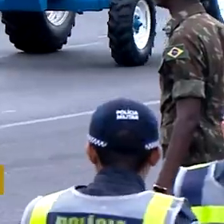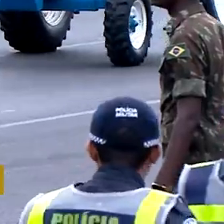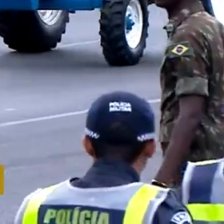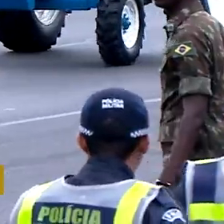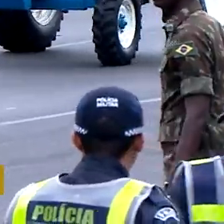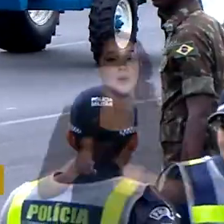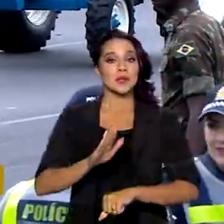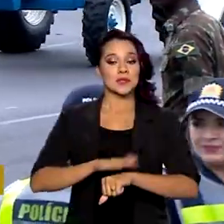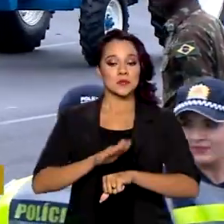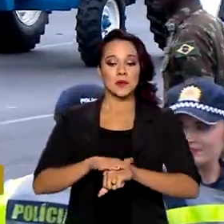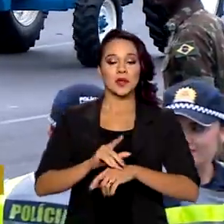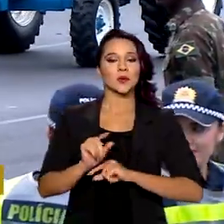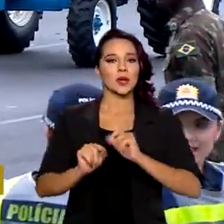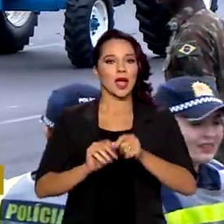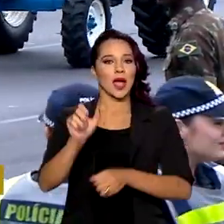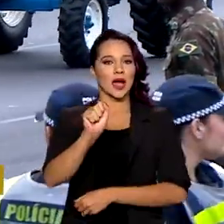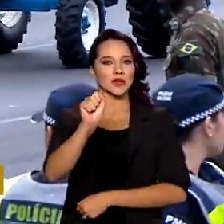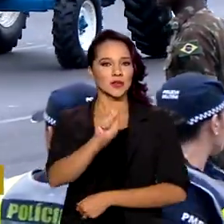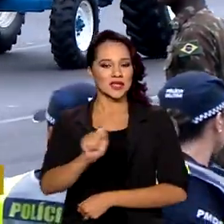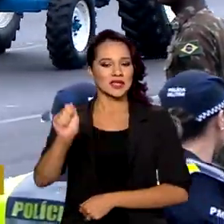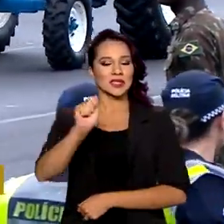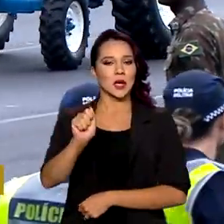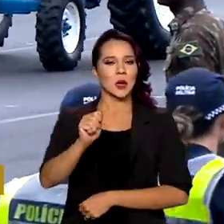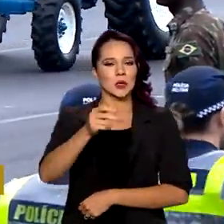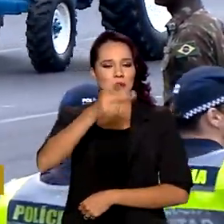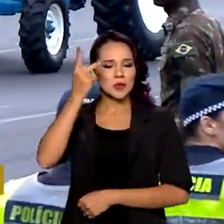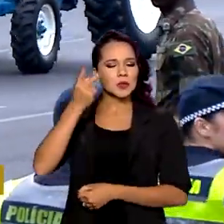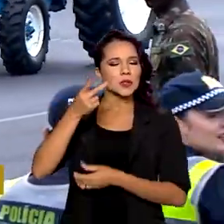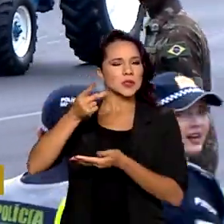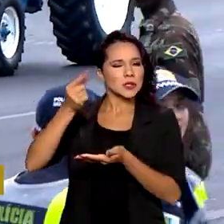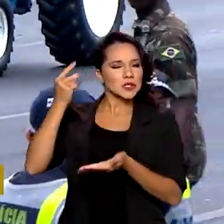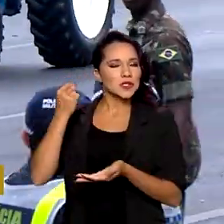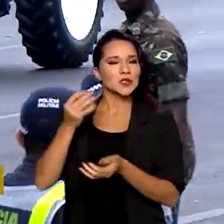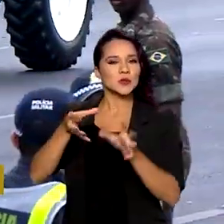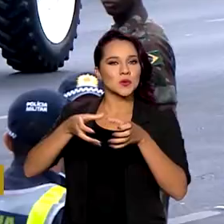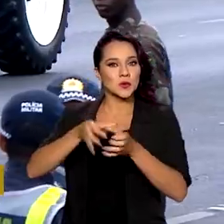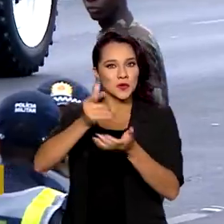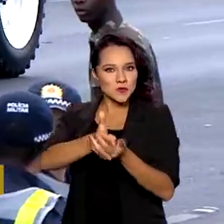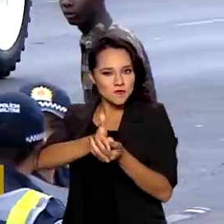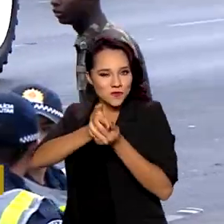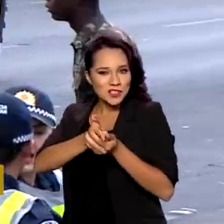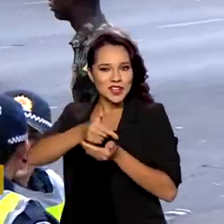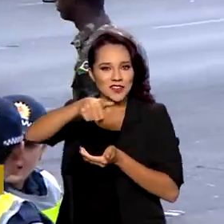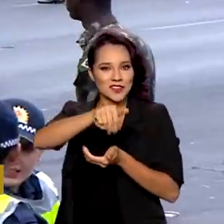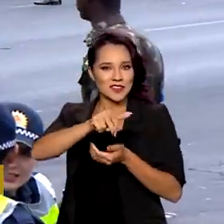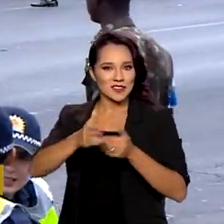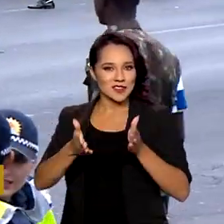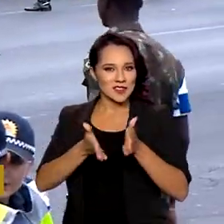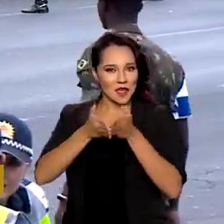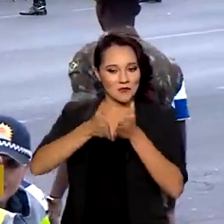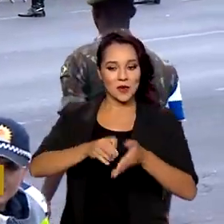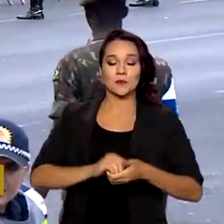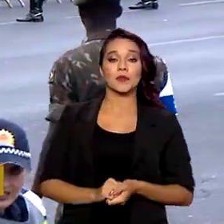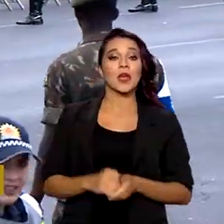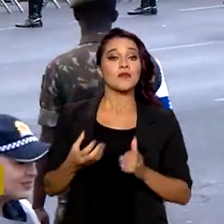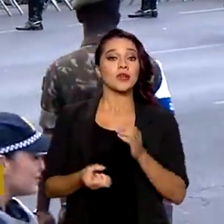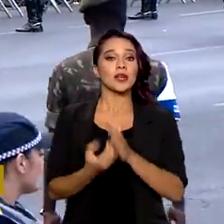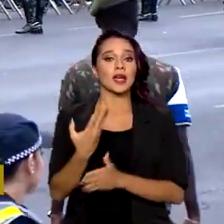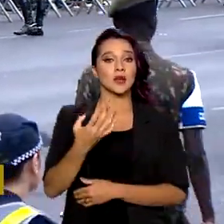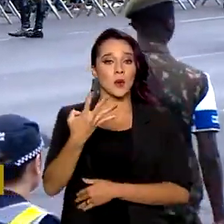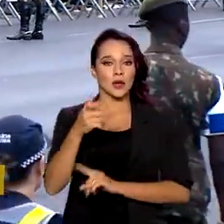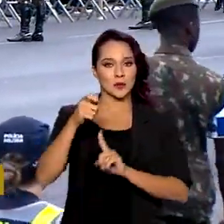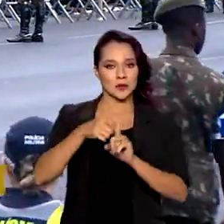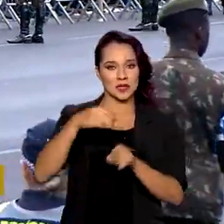Neste momento, a Associação de Veteranos do Corpo de Fuzileiros Navais. A associação, criada em 4